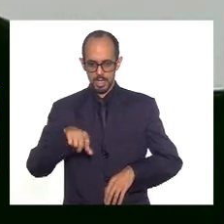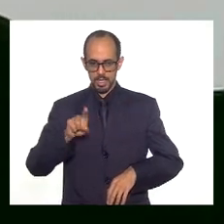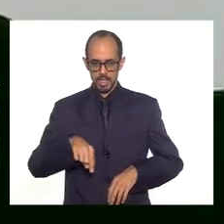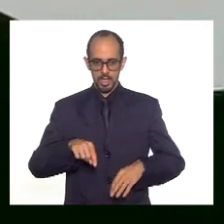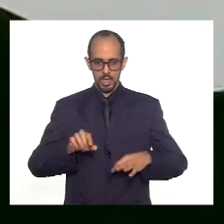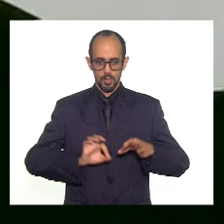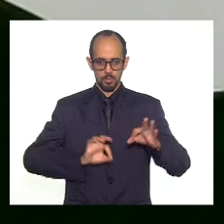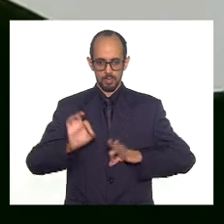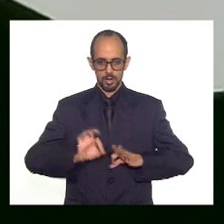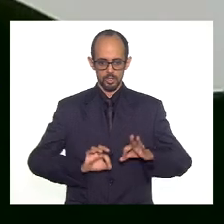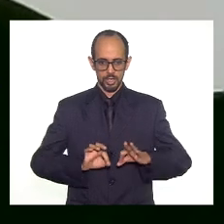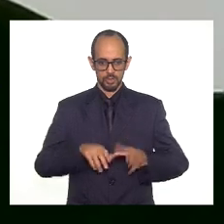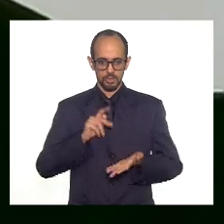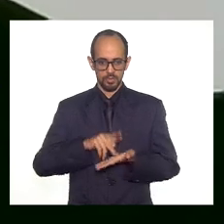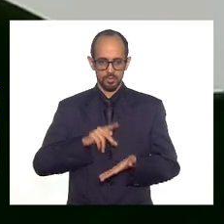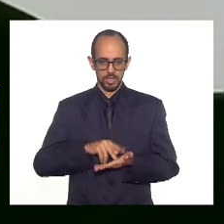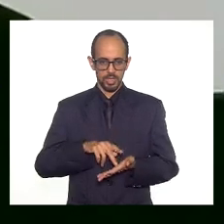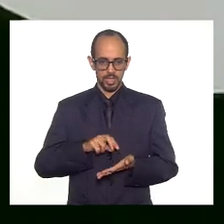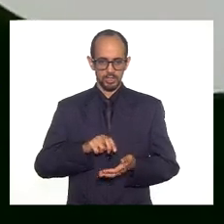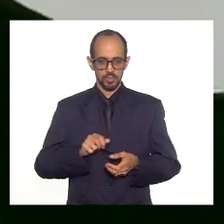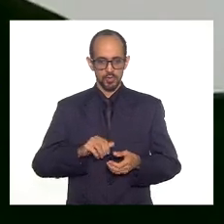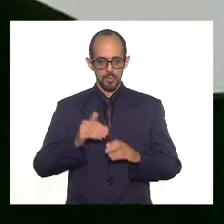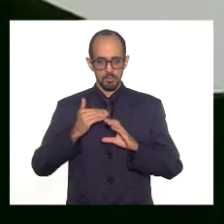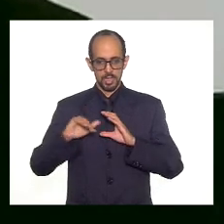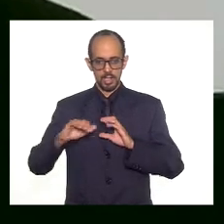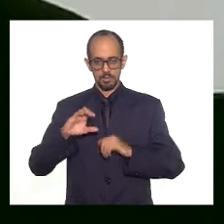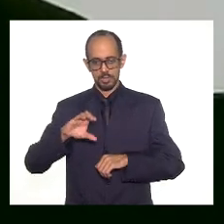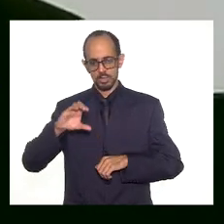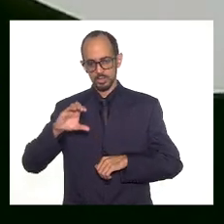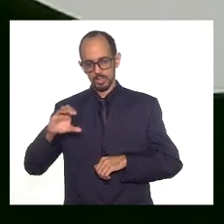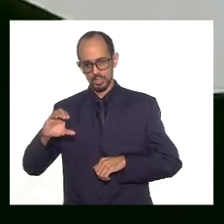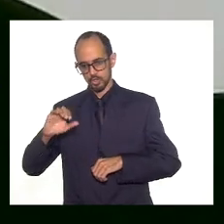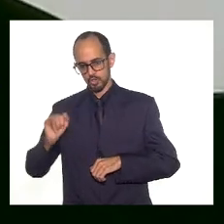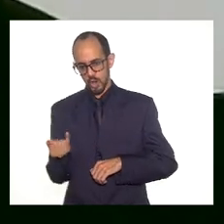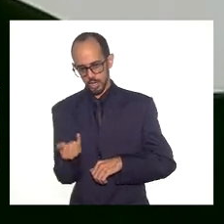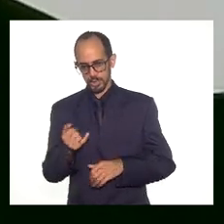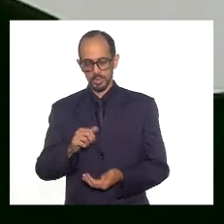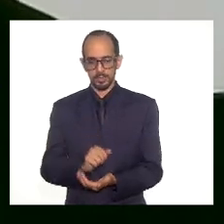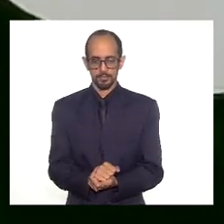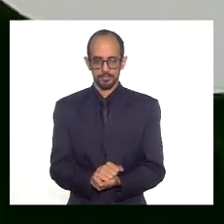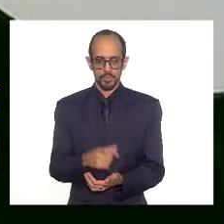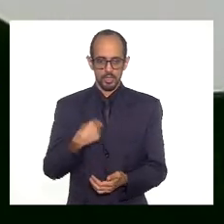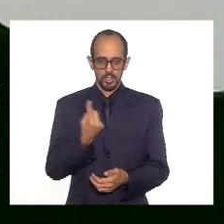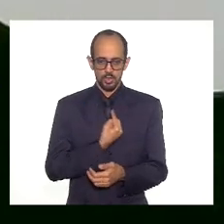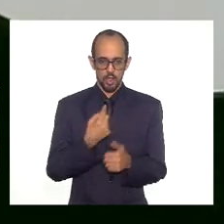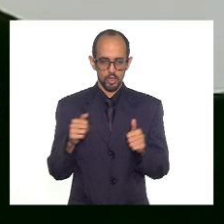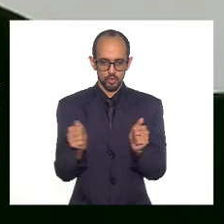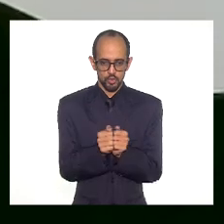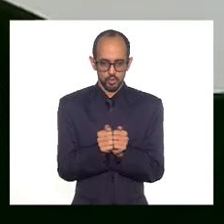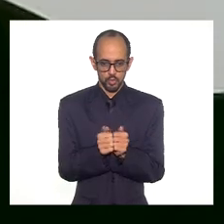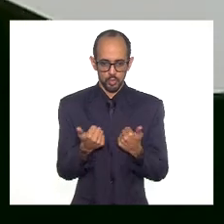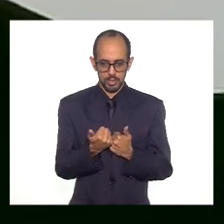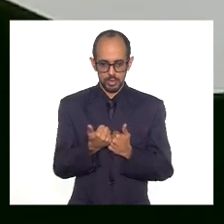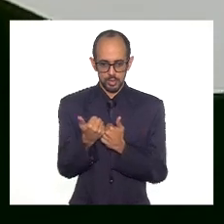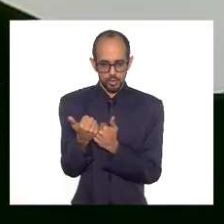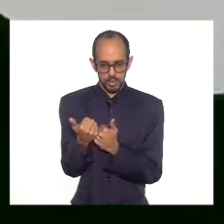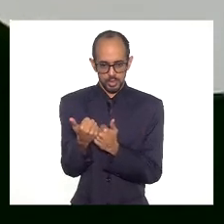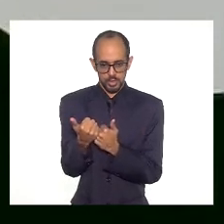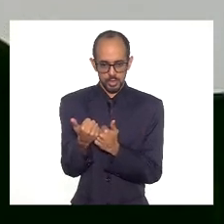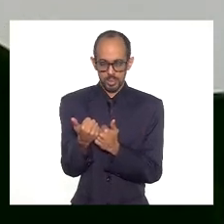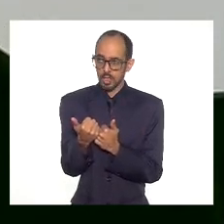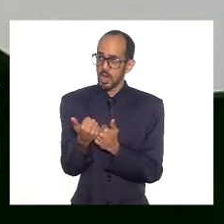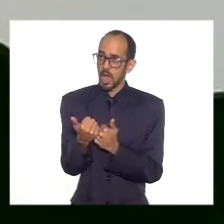na verdade, foi remetido à CCJ e nós aqui, juntamente com a assessoria e por anuência de